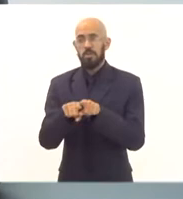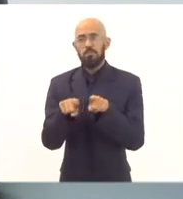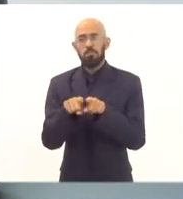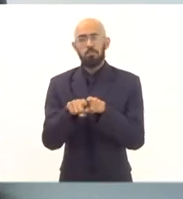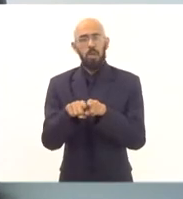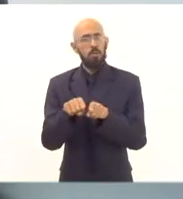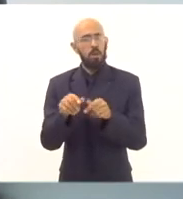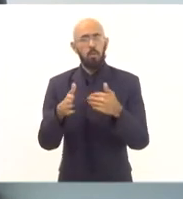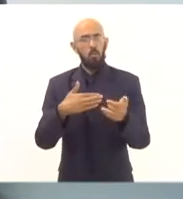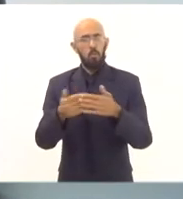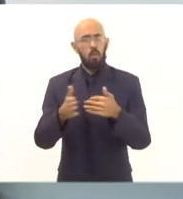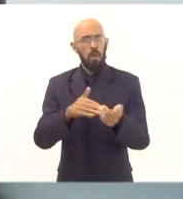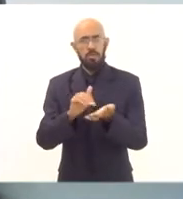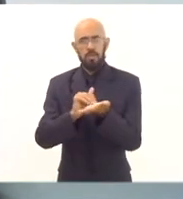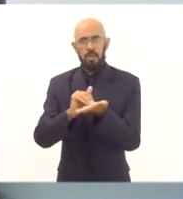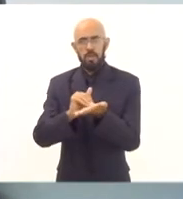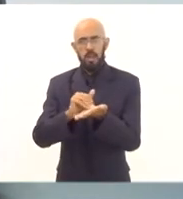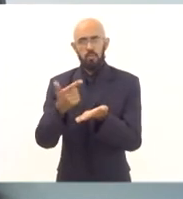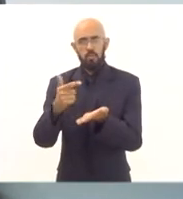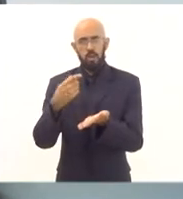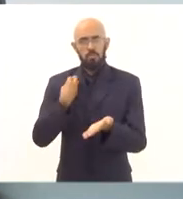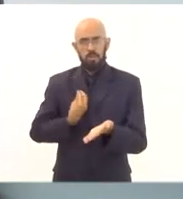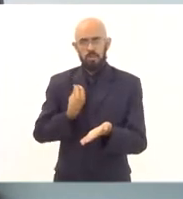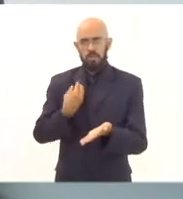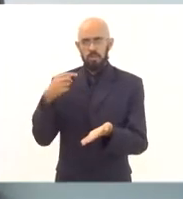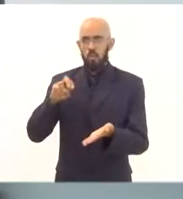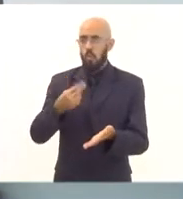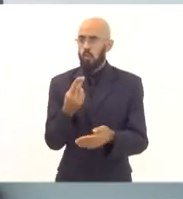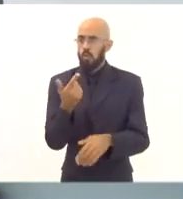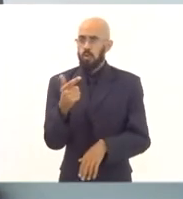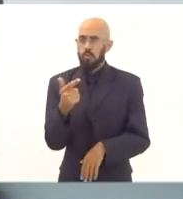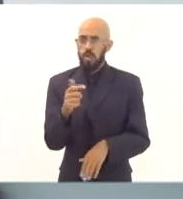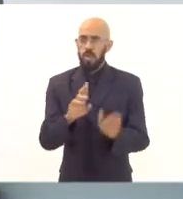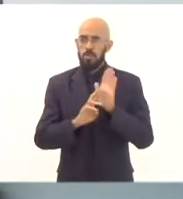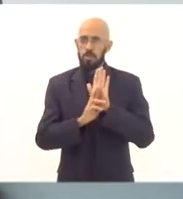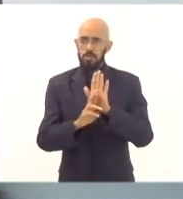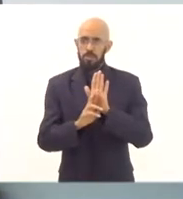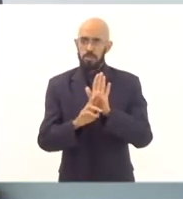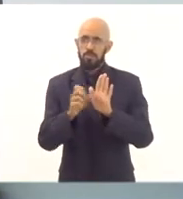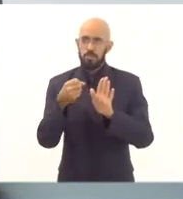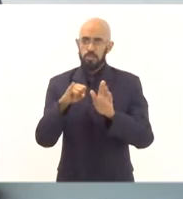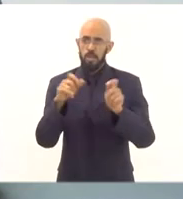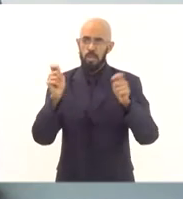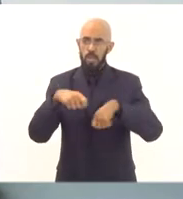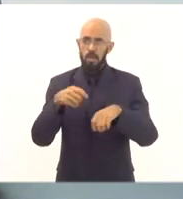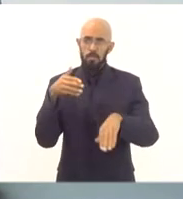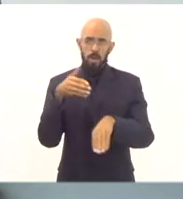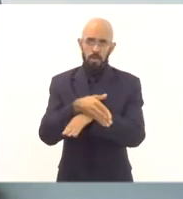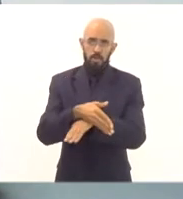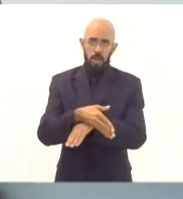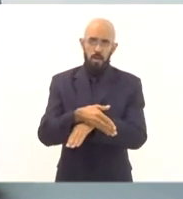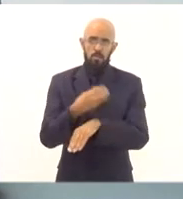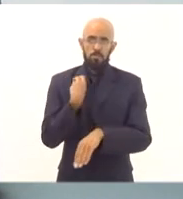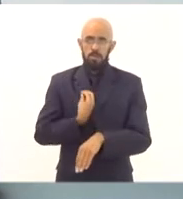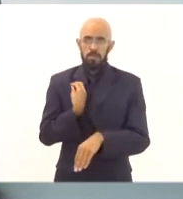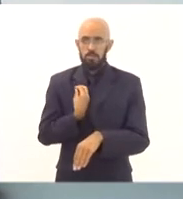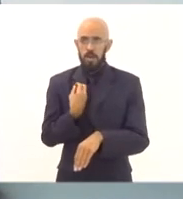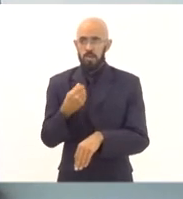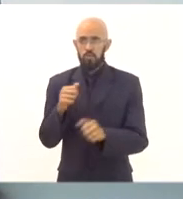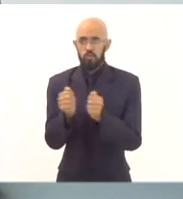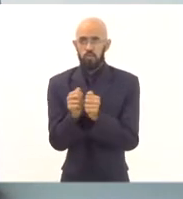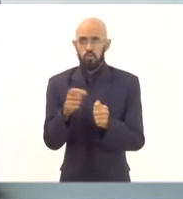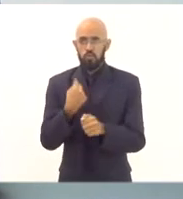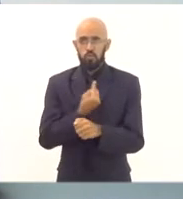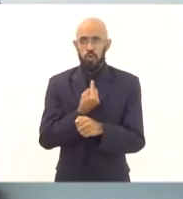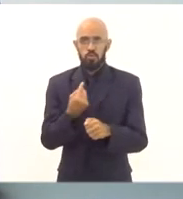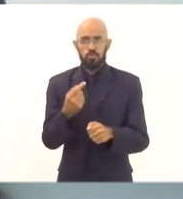secretário que não estão presentes aqui que não mandaram representação se puderem entrar para participar conosco né